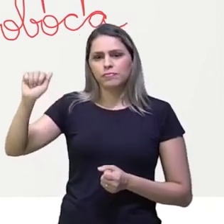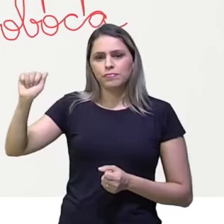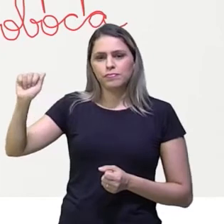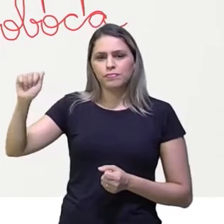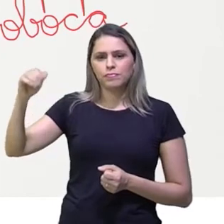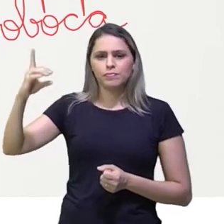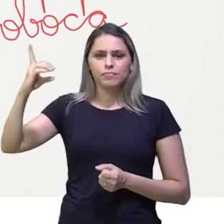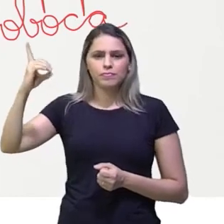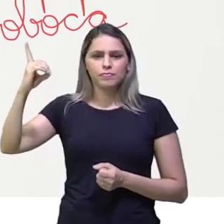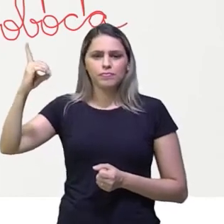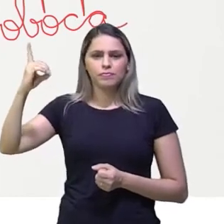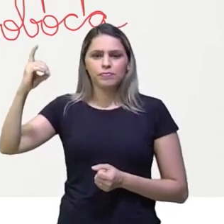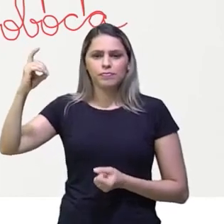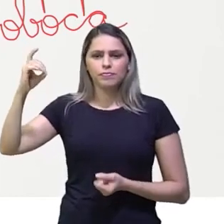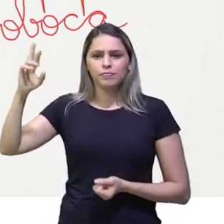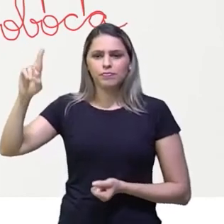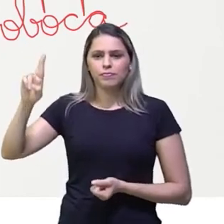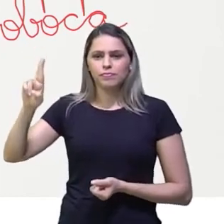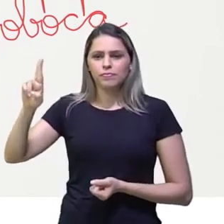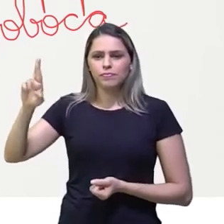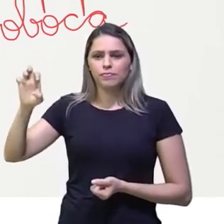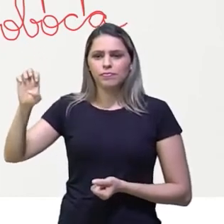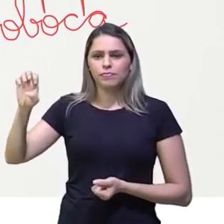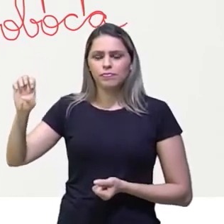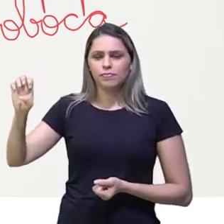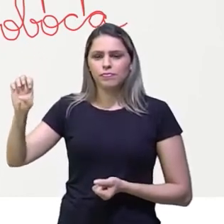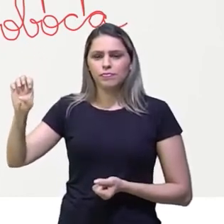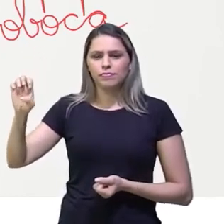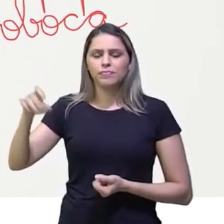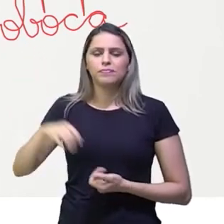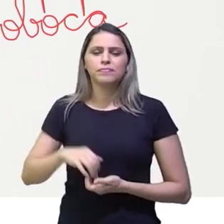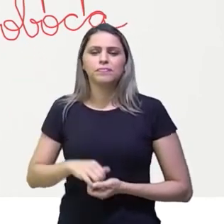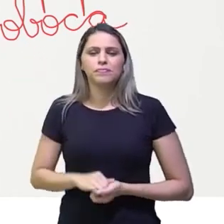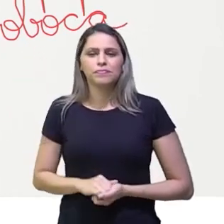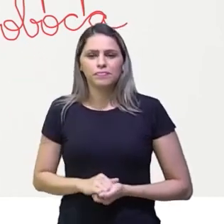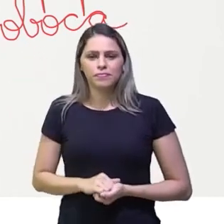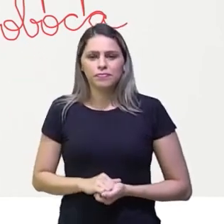É padre. Padre.